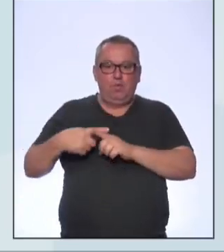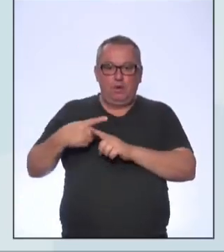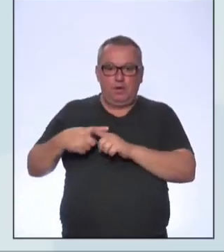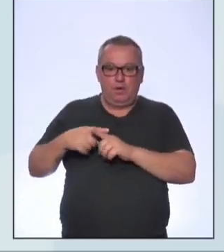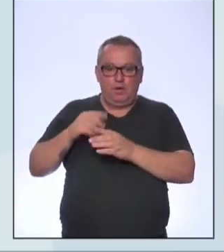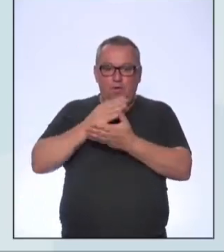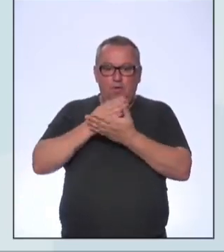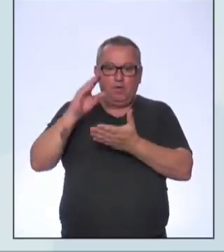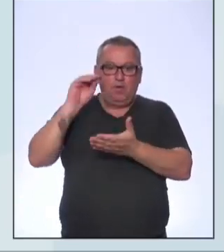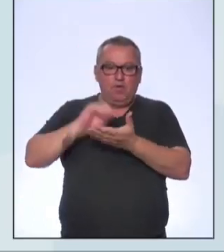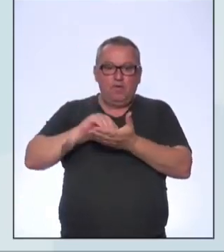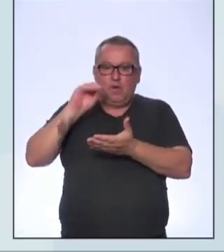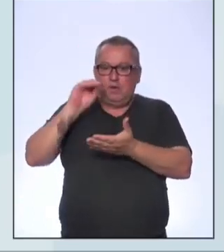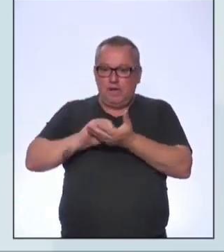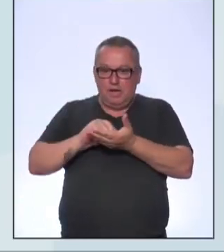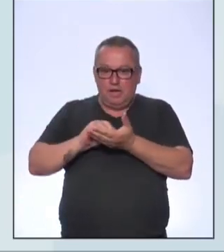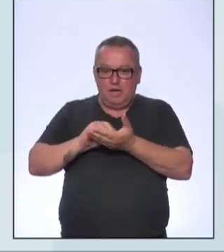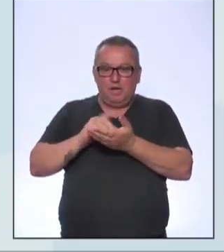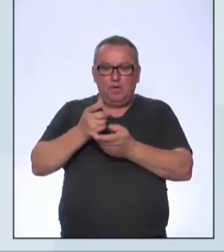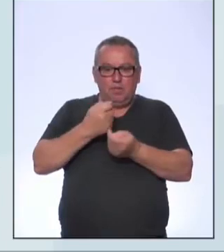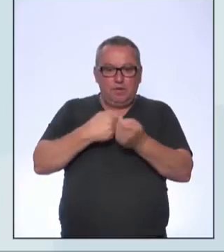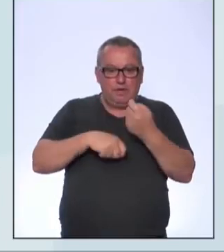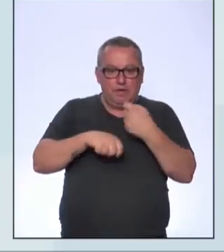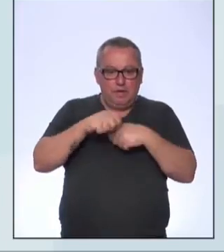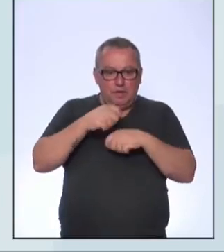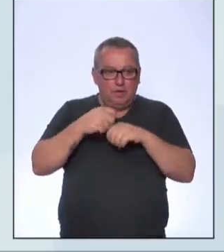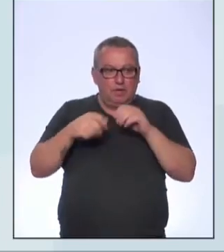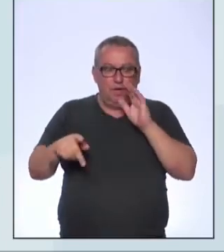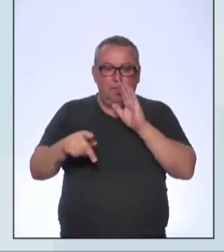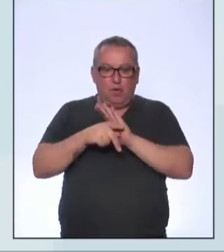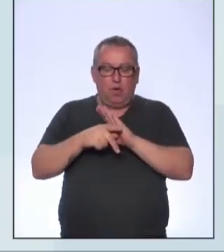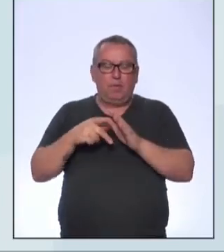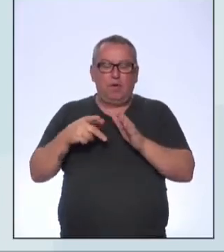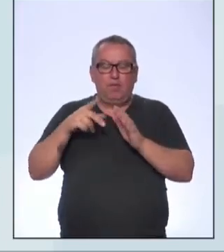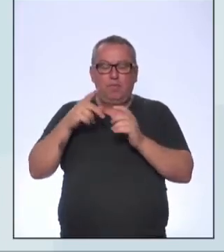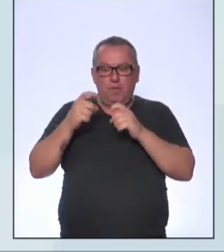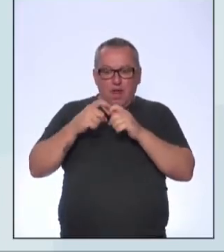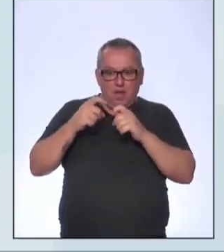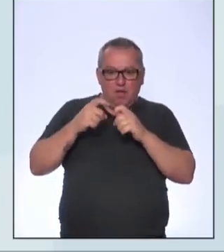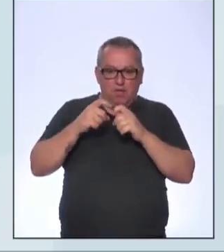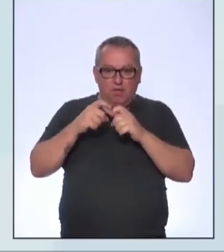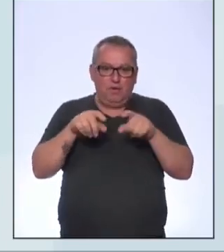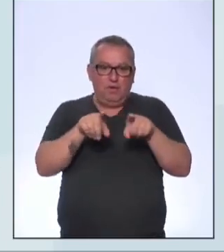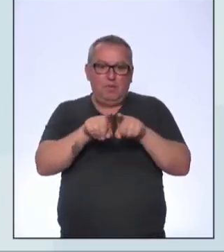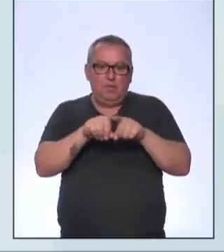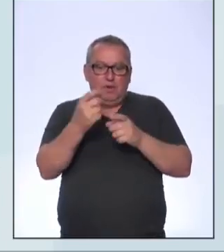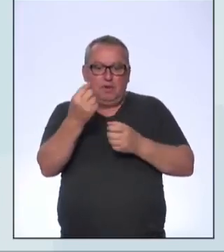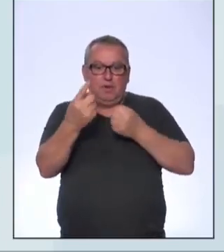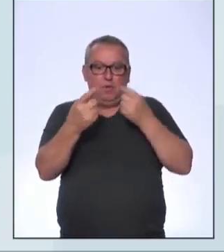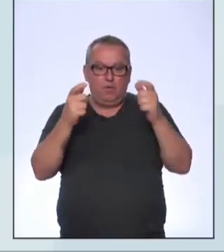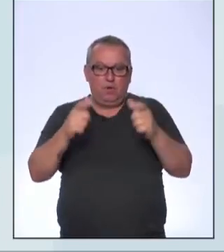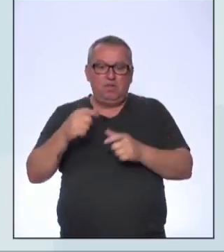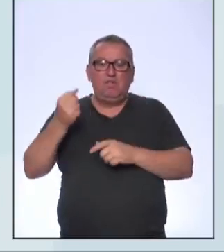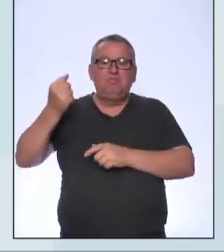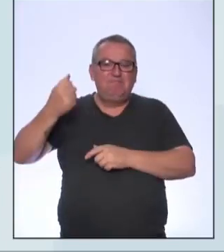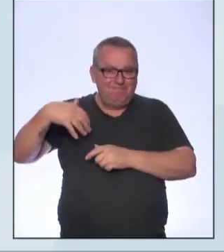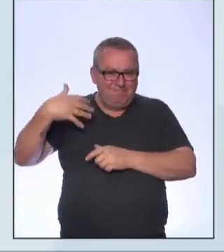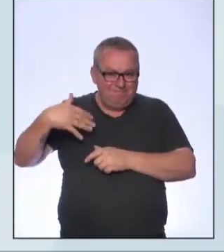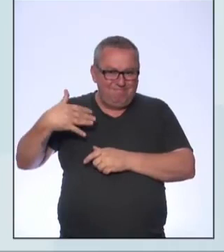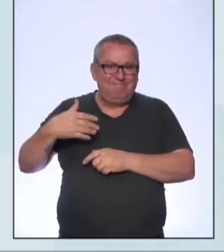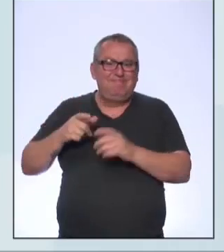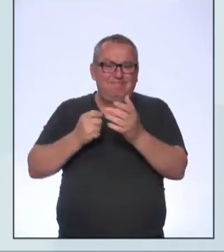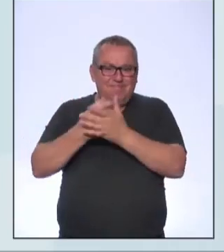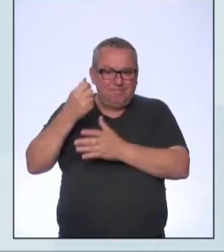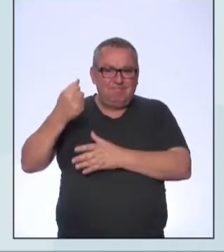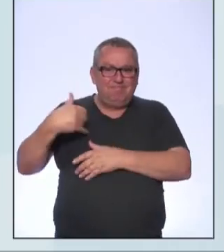começou a faltar máscaras no mercado, as máscaras cirúrgicas lá, né? E aí em alguns lugares elas estão caras também, né? Exatamente.